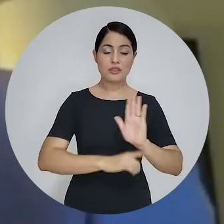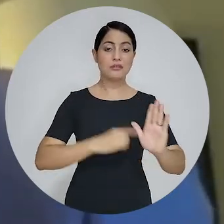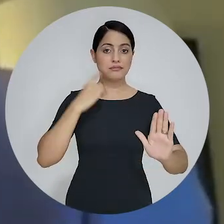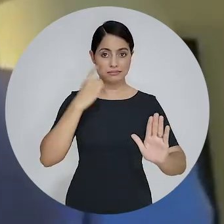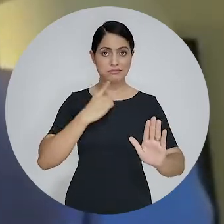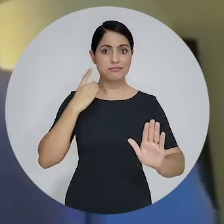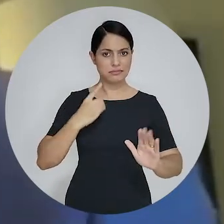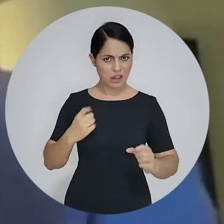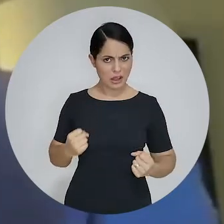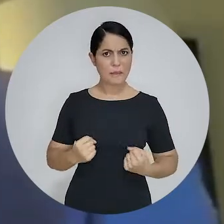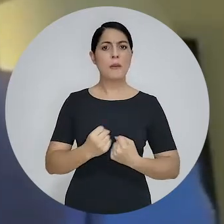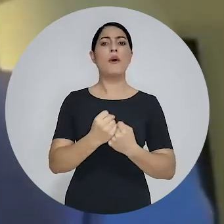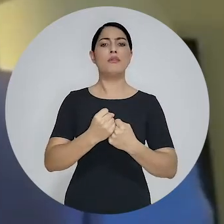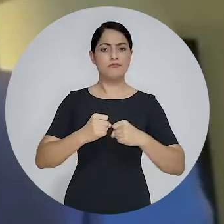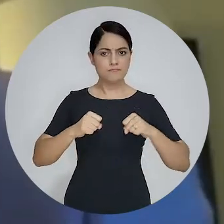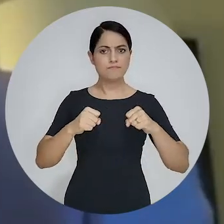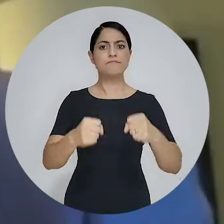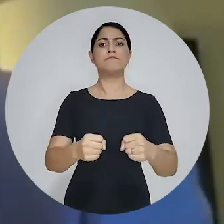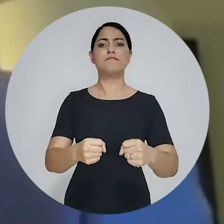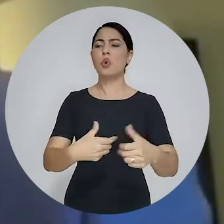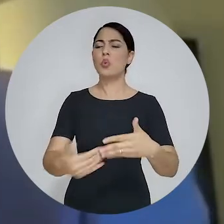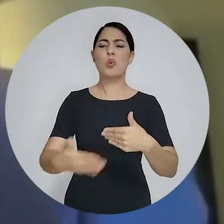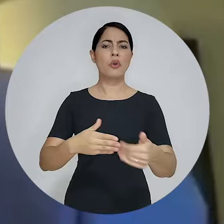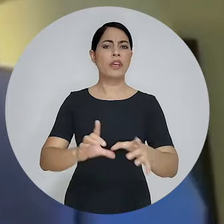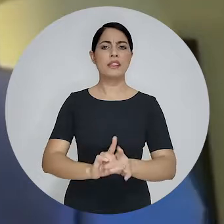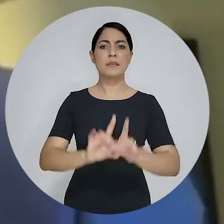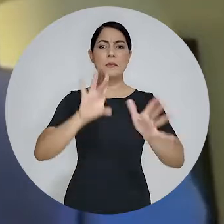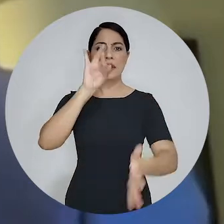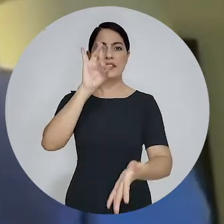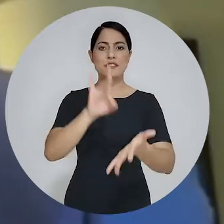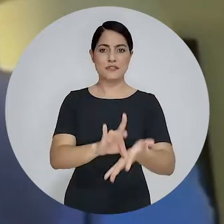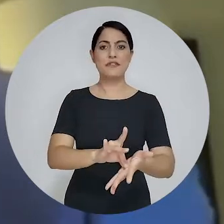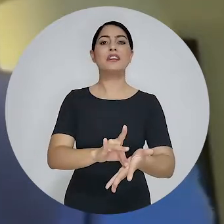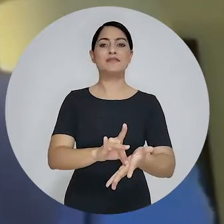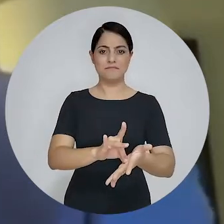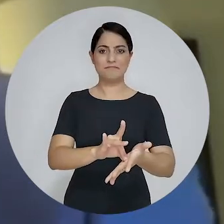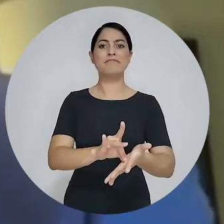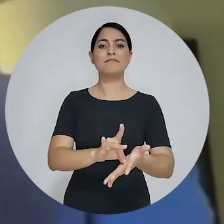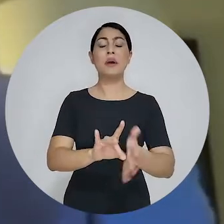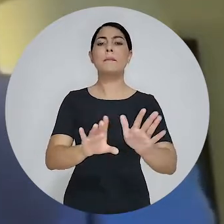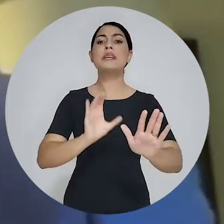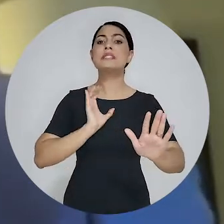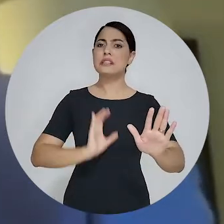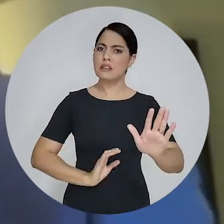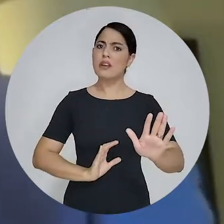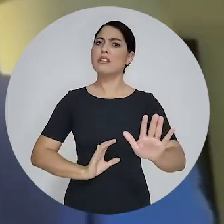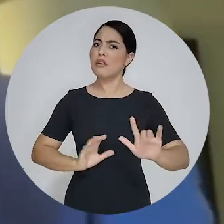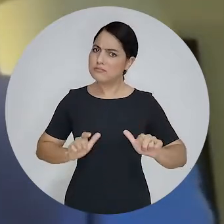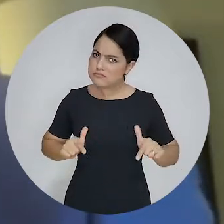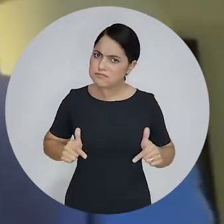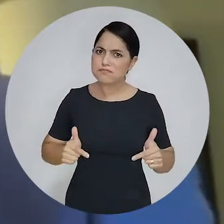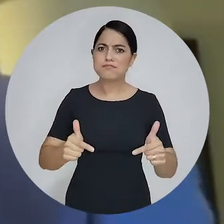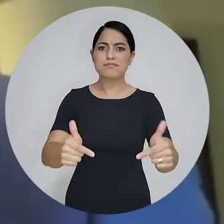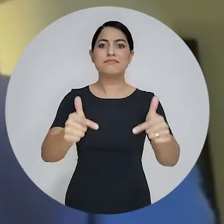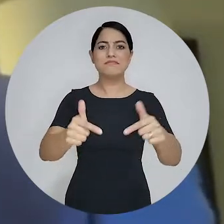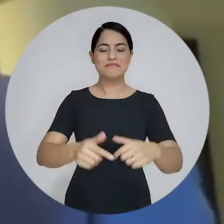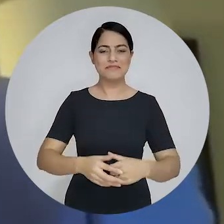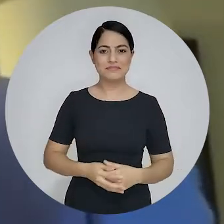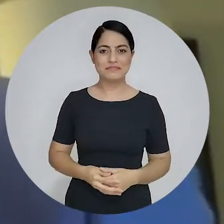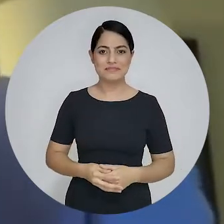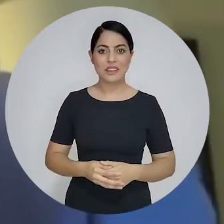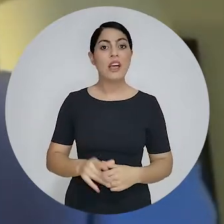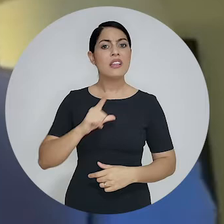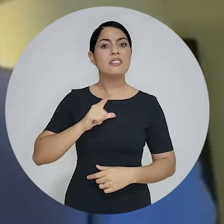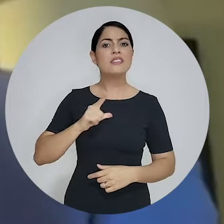isto que a defesa das prerrogativas advocatícias ocupa a centralidade de qualquer democracia e fomenta diretamente a própria